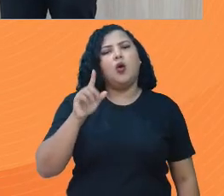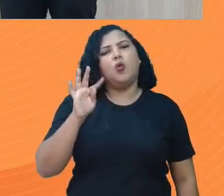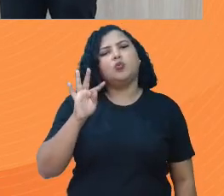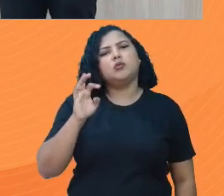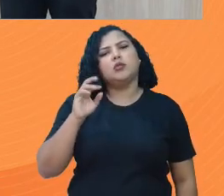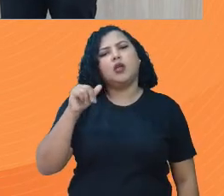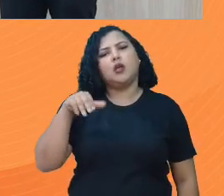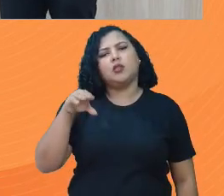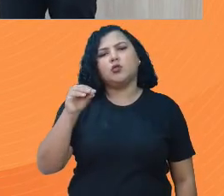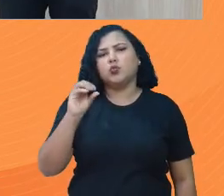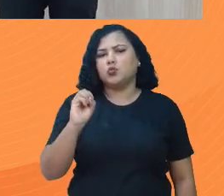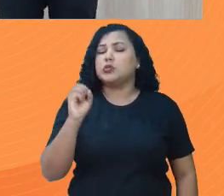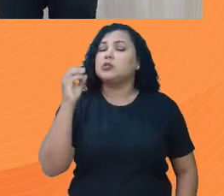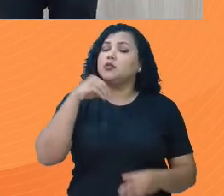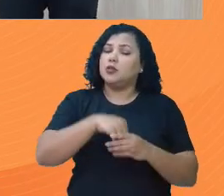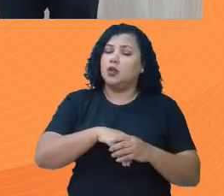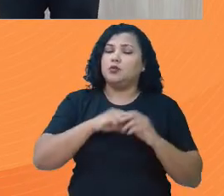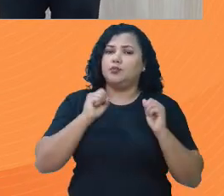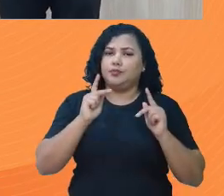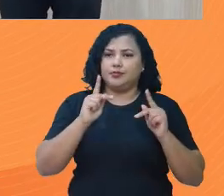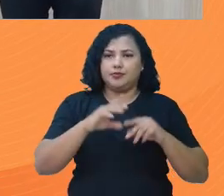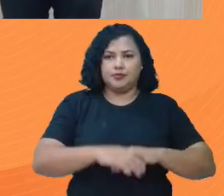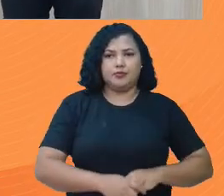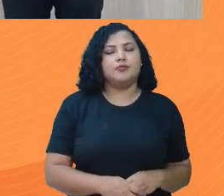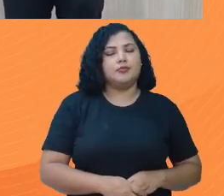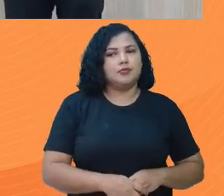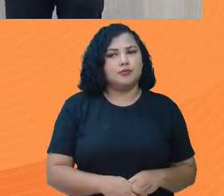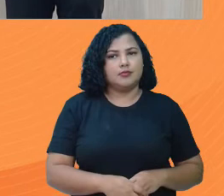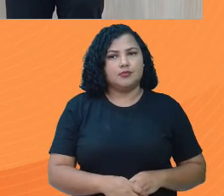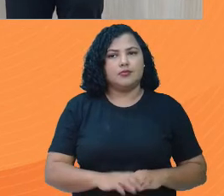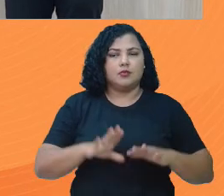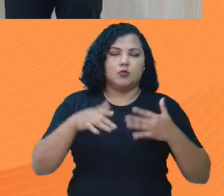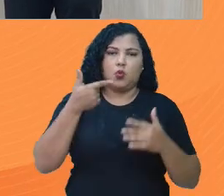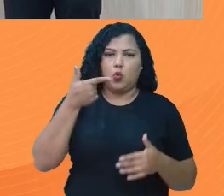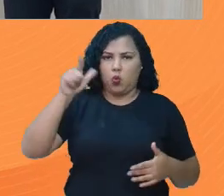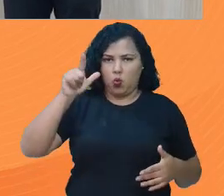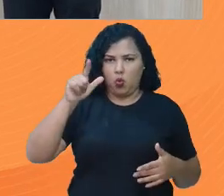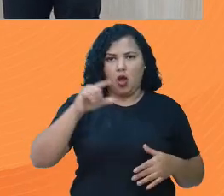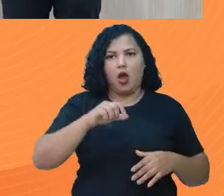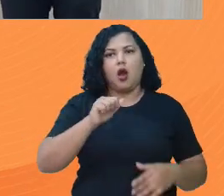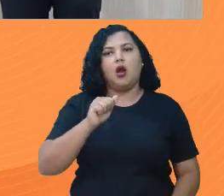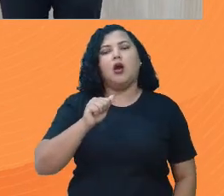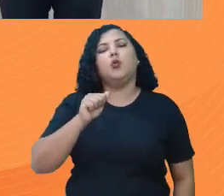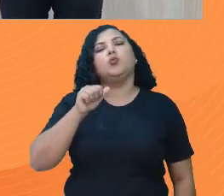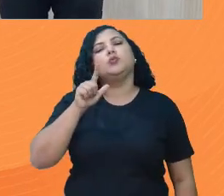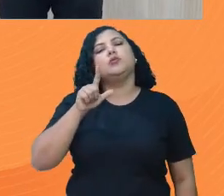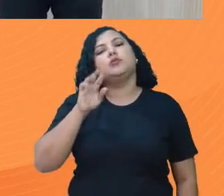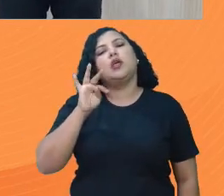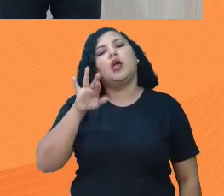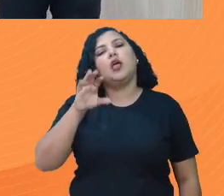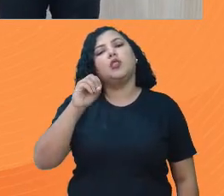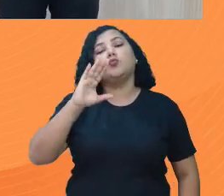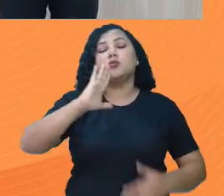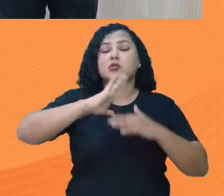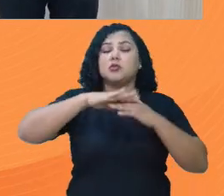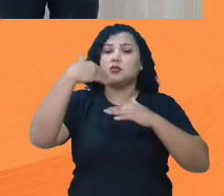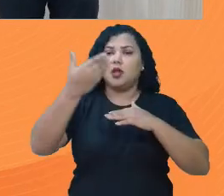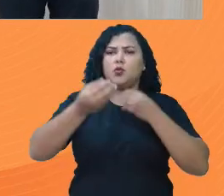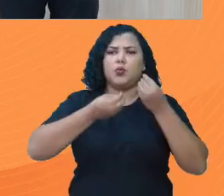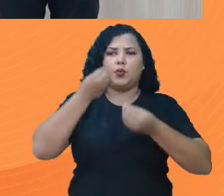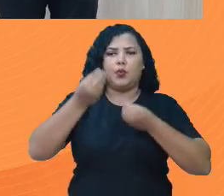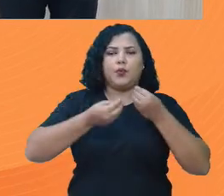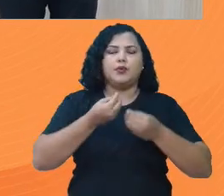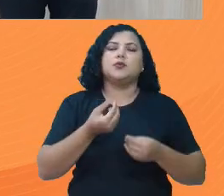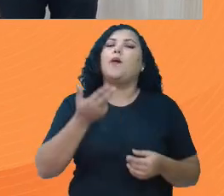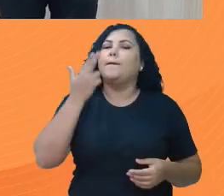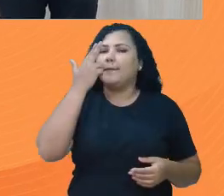alternos internos. Beleza? Certinho? Vamos agora para os ângulos alternos externos,